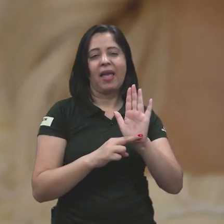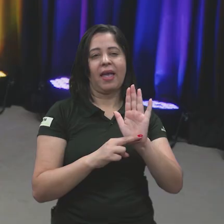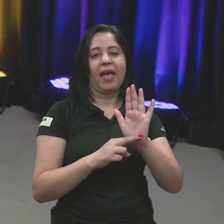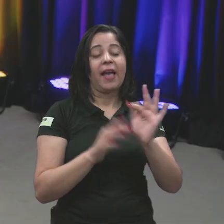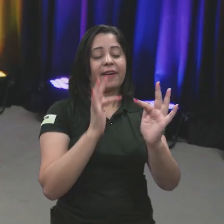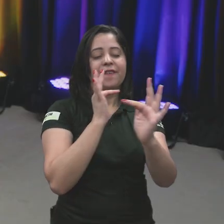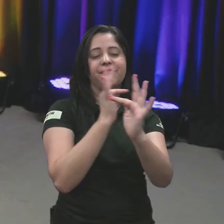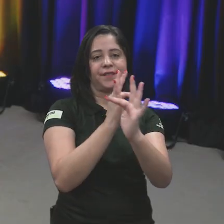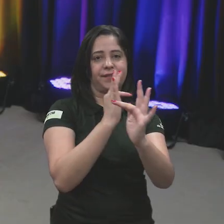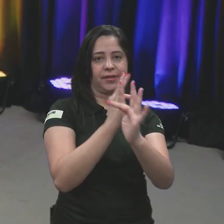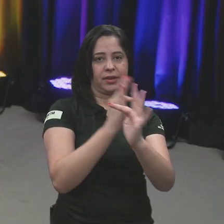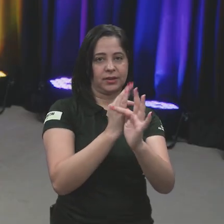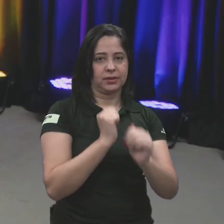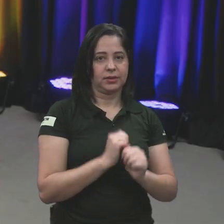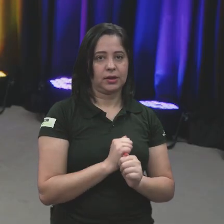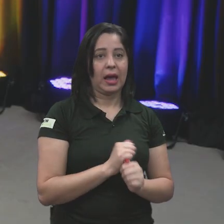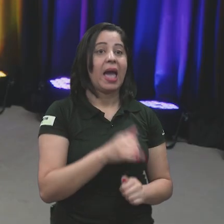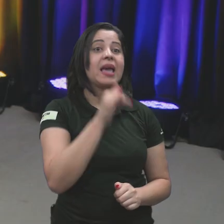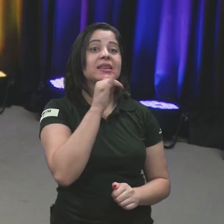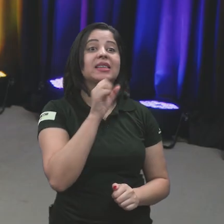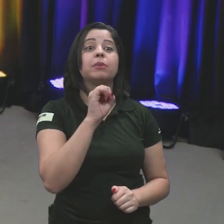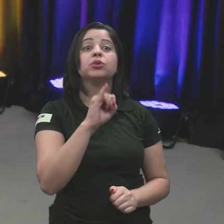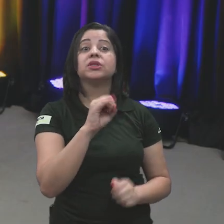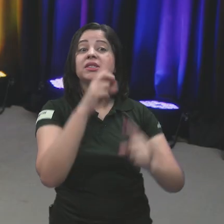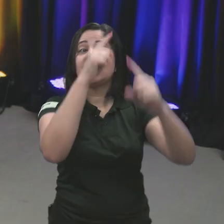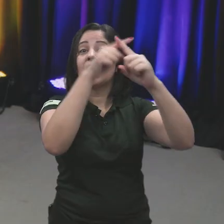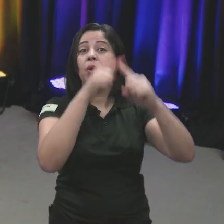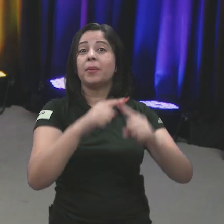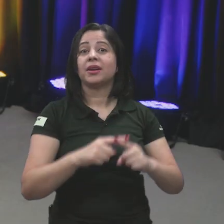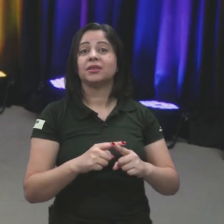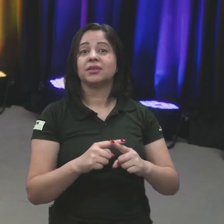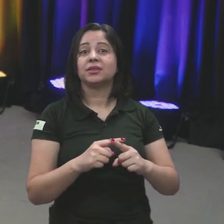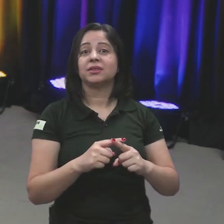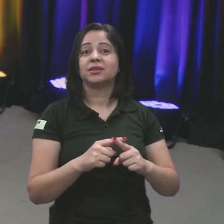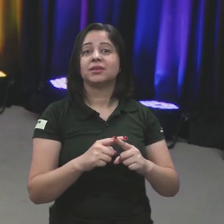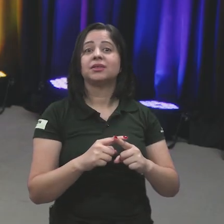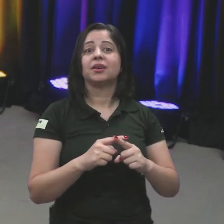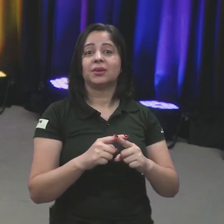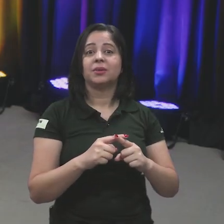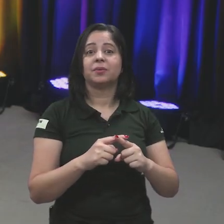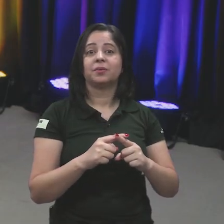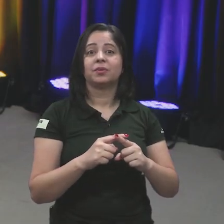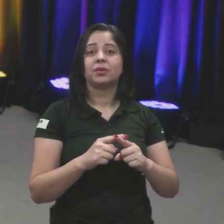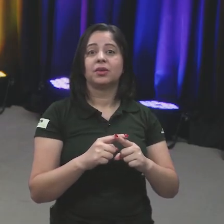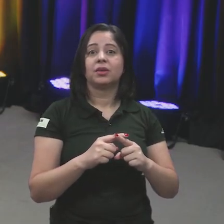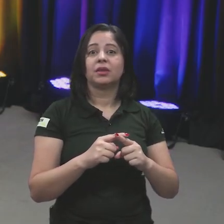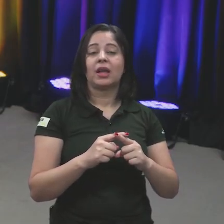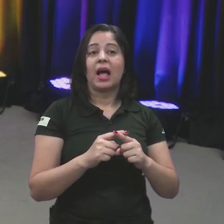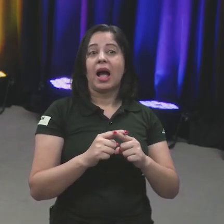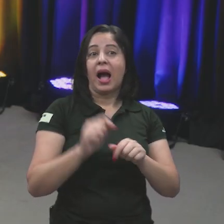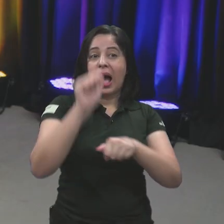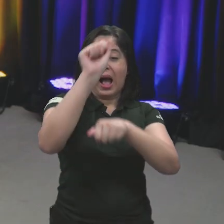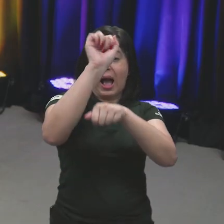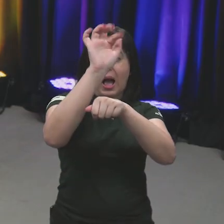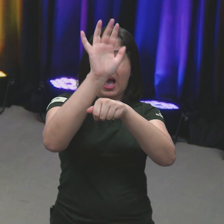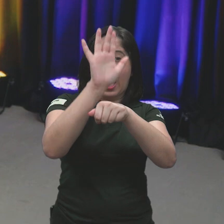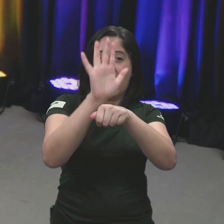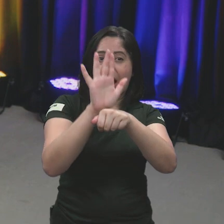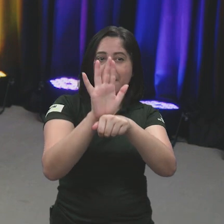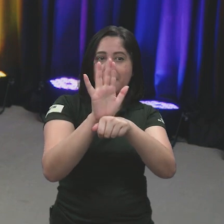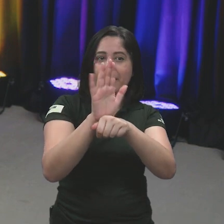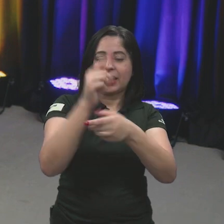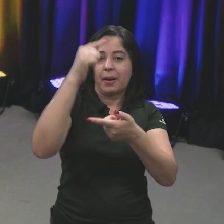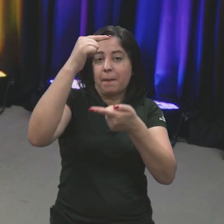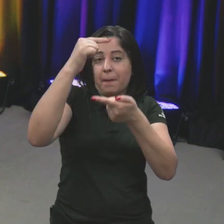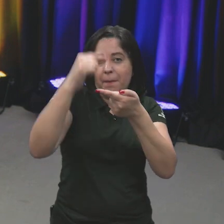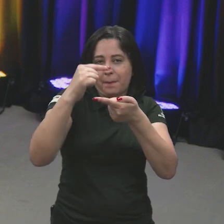fosse usar, por exemplo, numa competição, o tamanho da pena também seria menor. Menor. Porque daí a velocidade seria superior ao